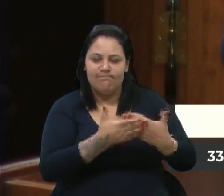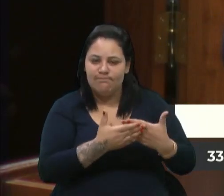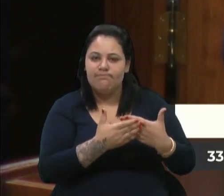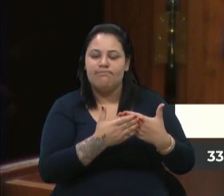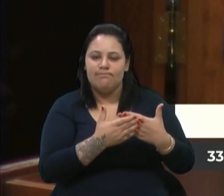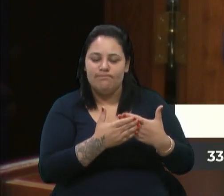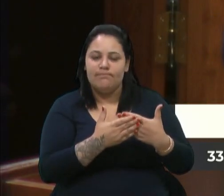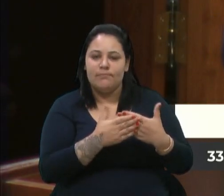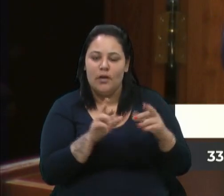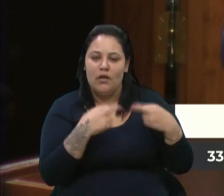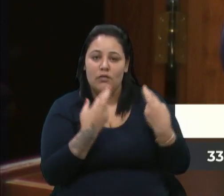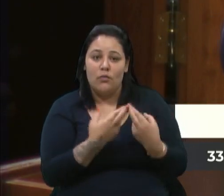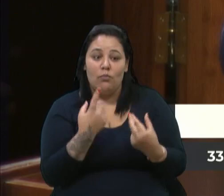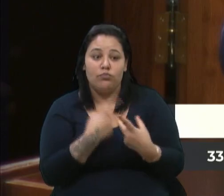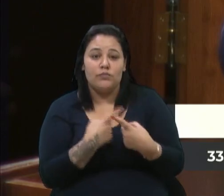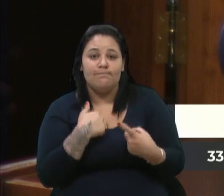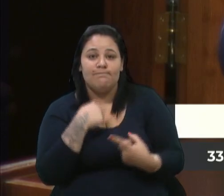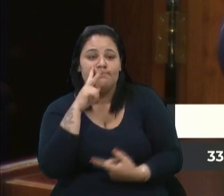eu vi em São Paulo